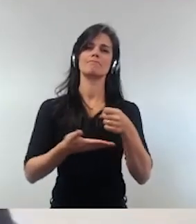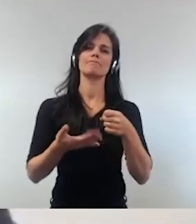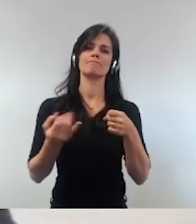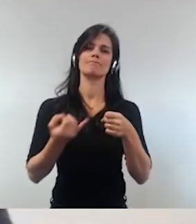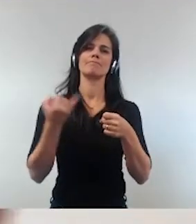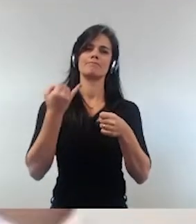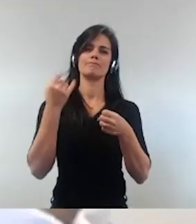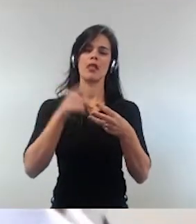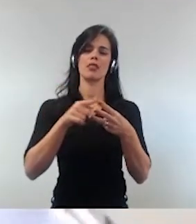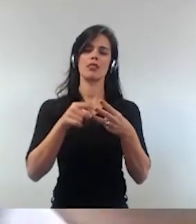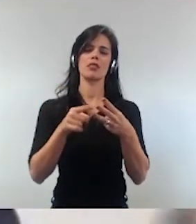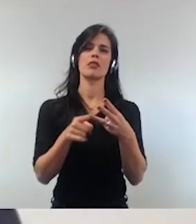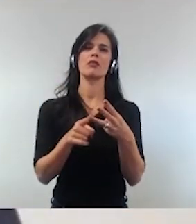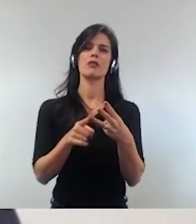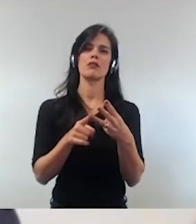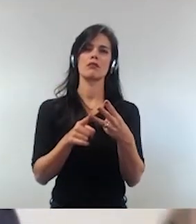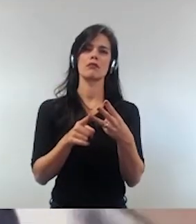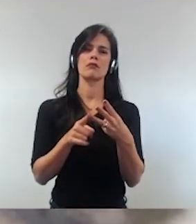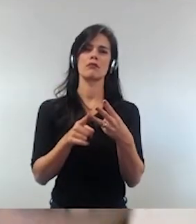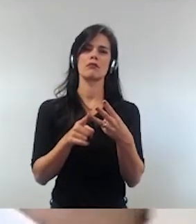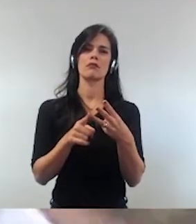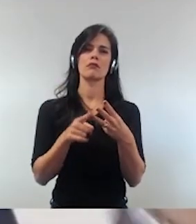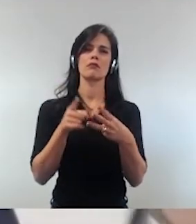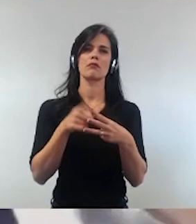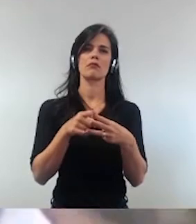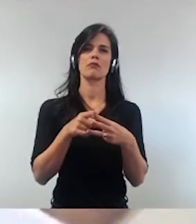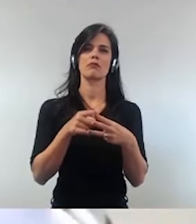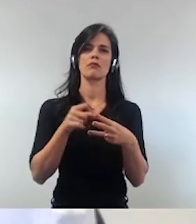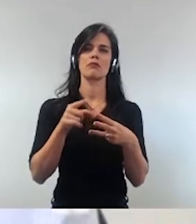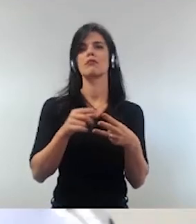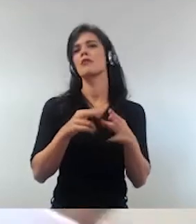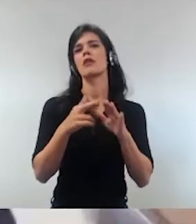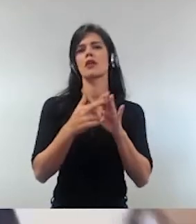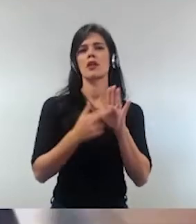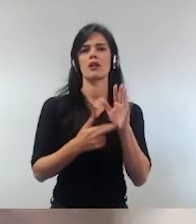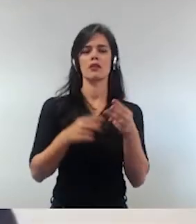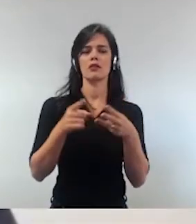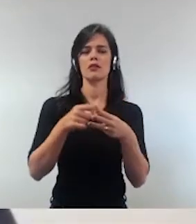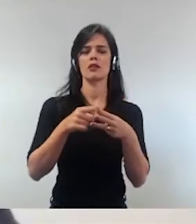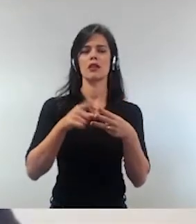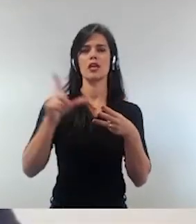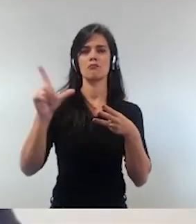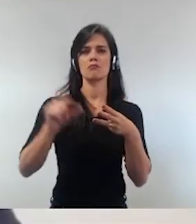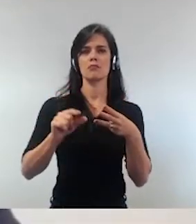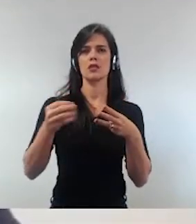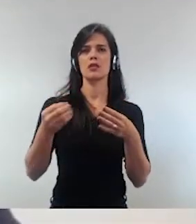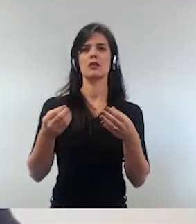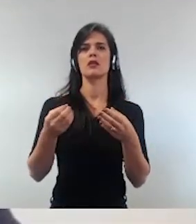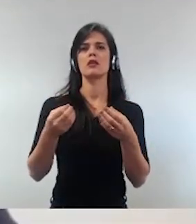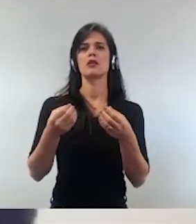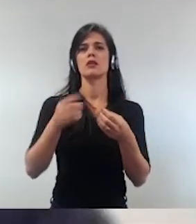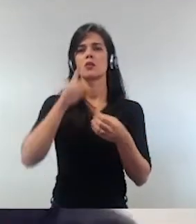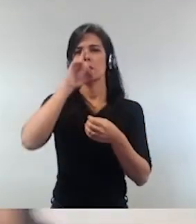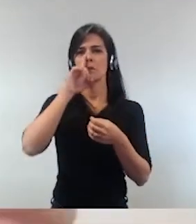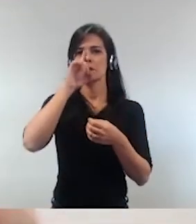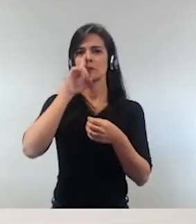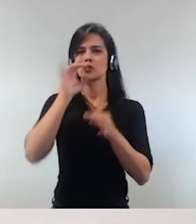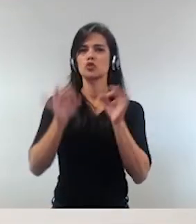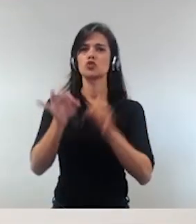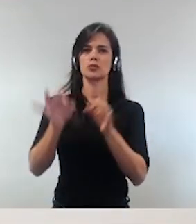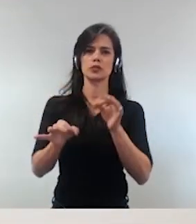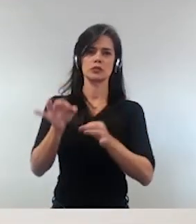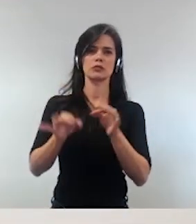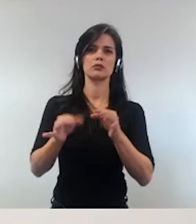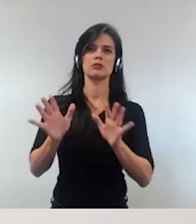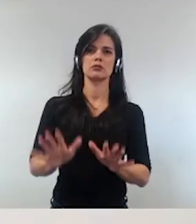fundamentais, que foi princípios regulatórios. Mitigação dos riscos jurídicos, ou seja, a